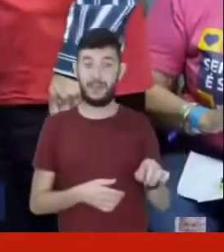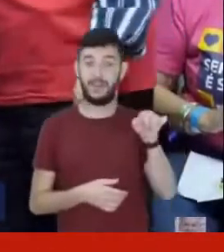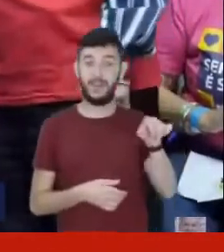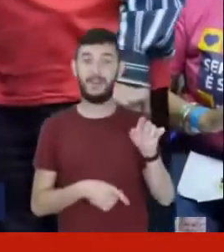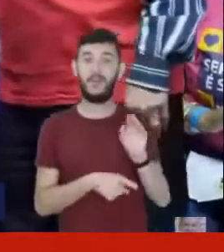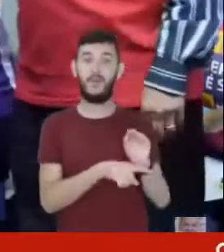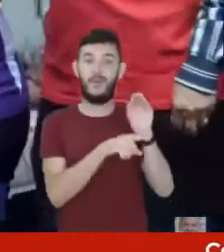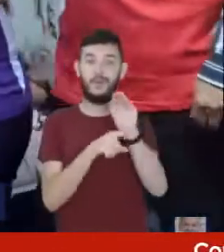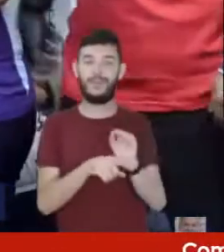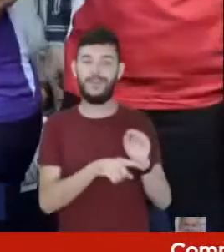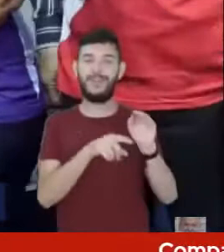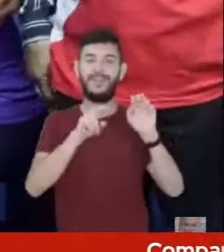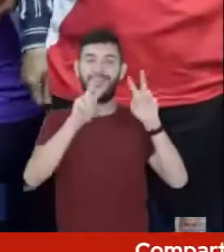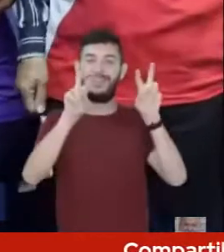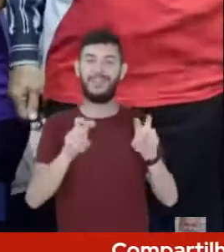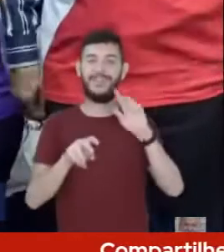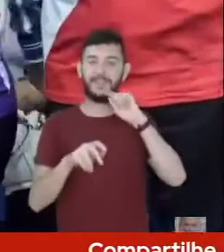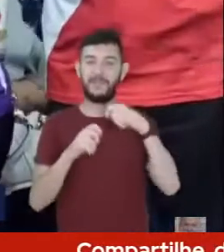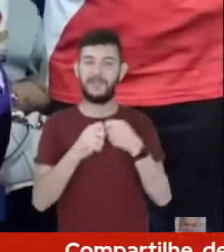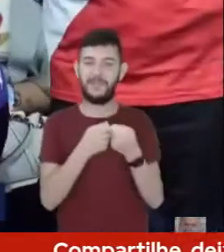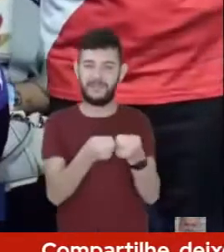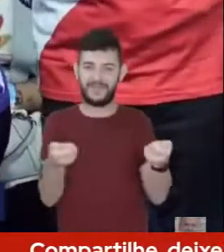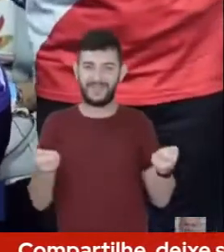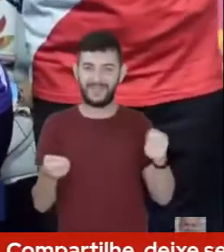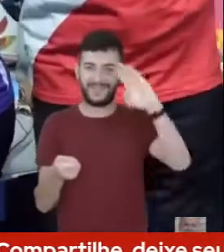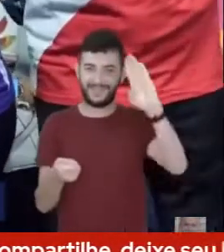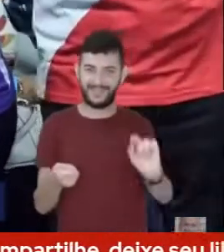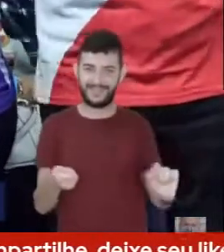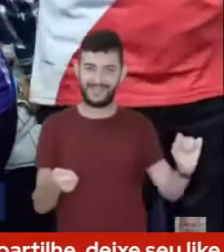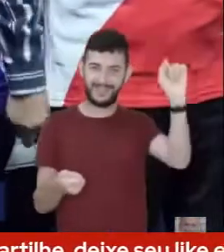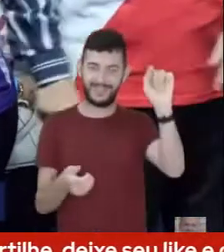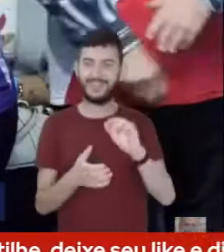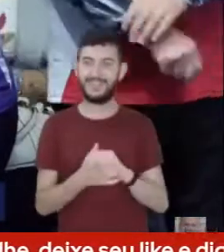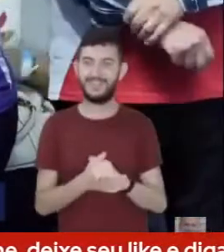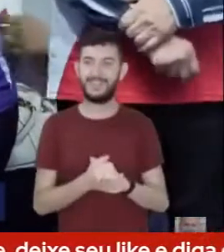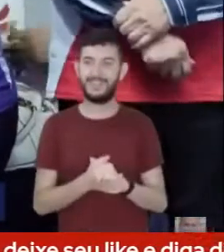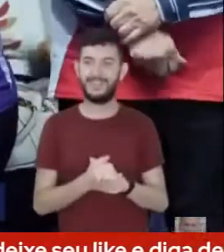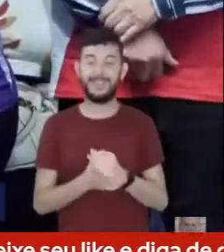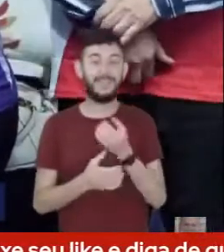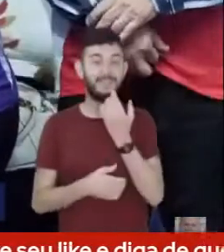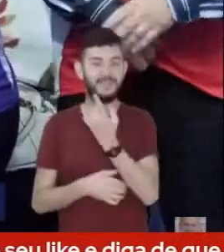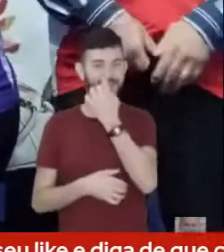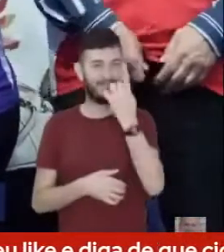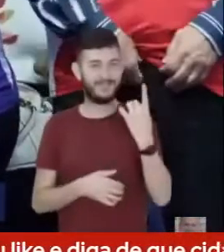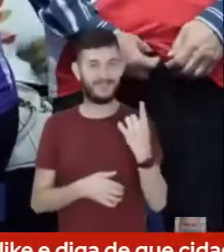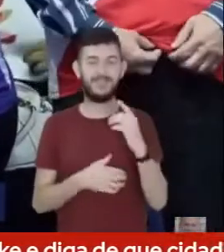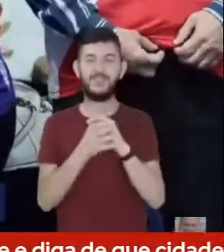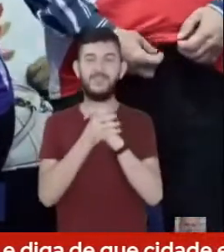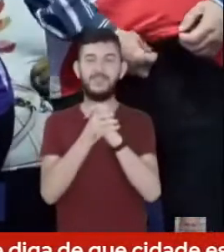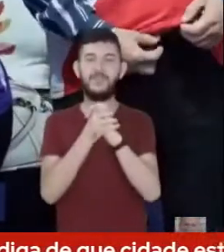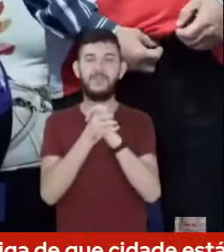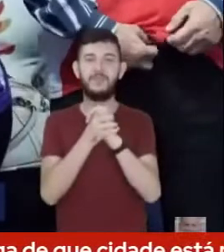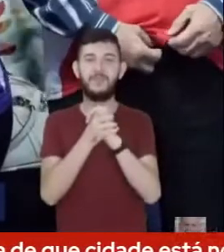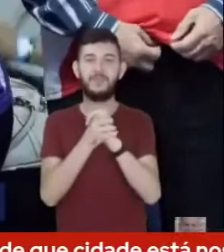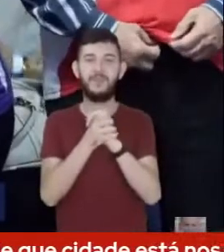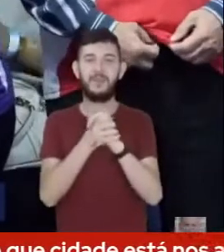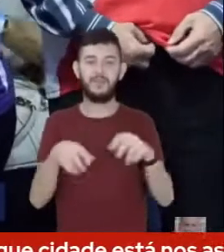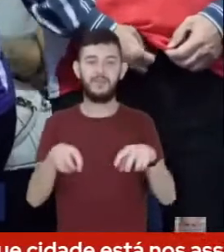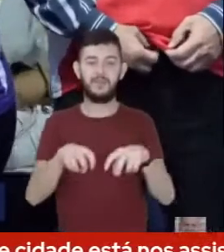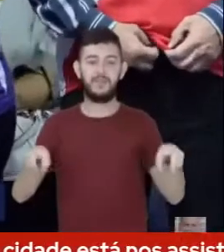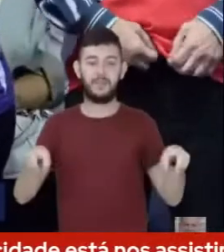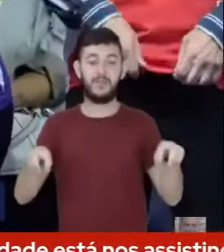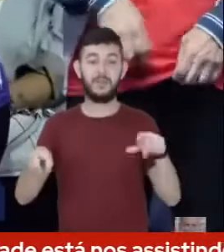Muito bom dia a todos. Queria cumprimentar aqui toda a mesa em nome do presidente Lula, do